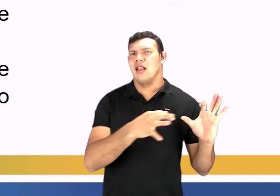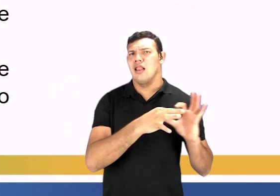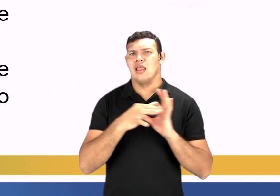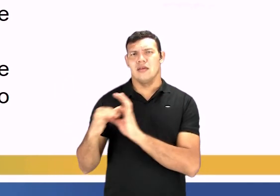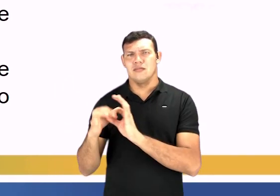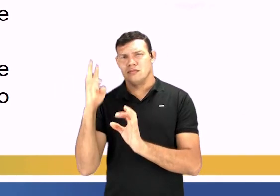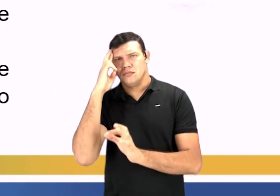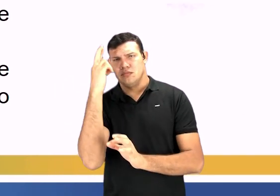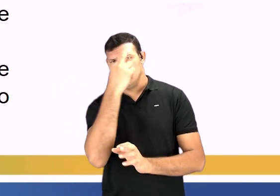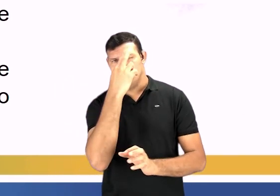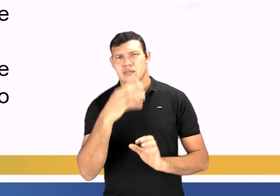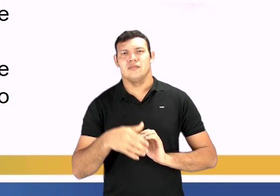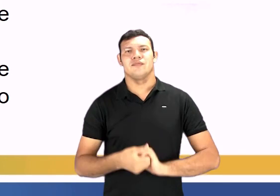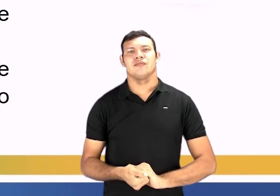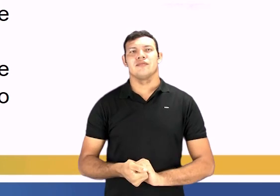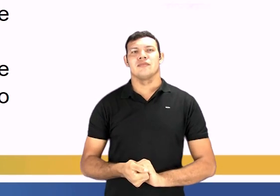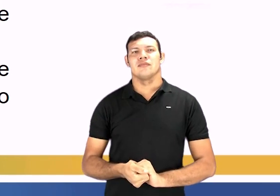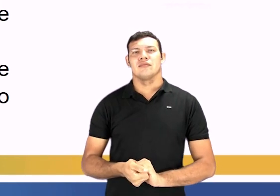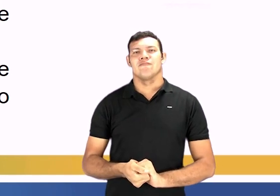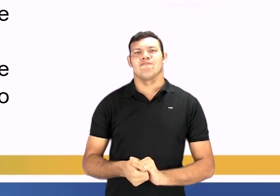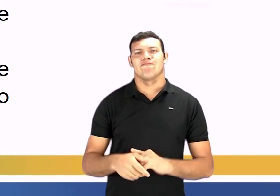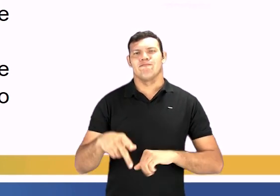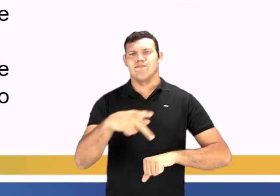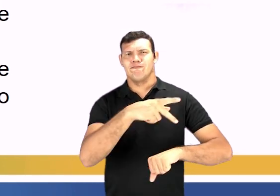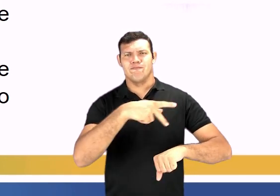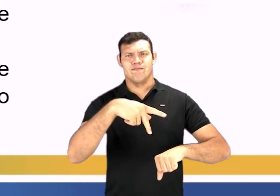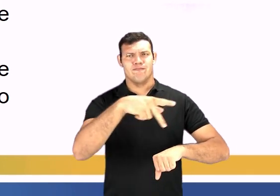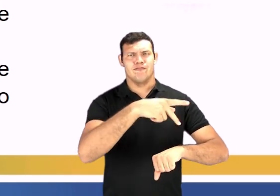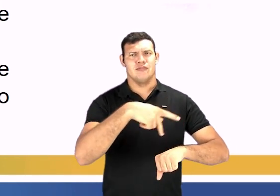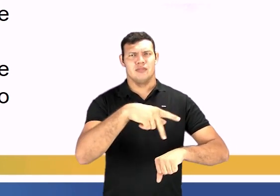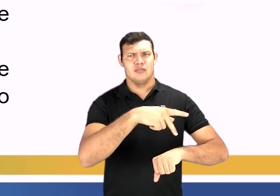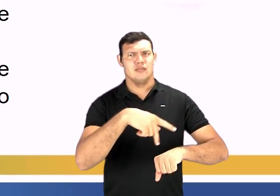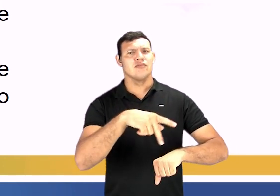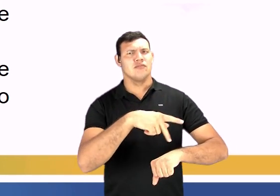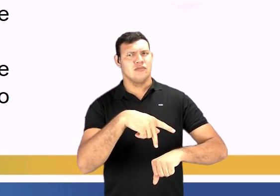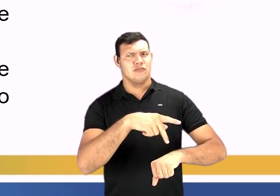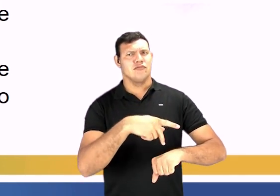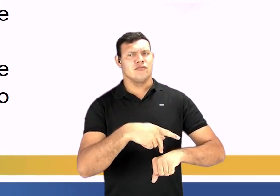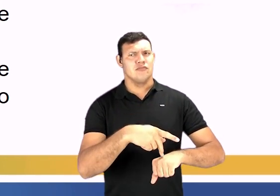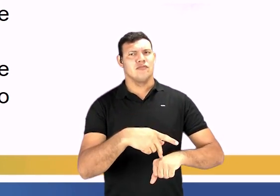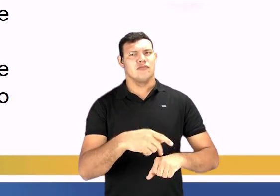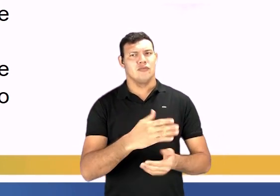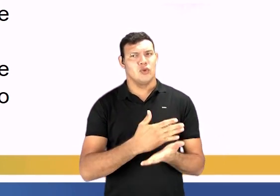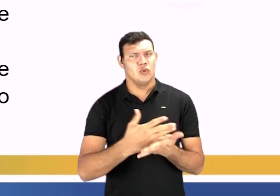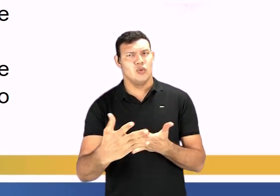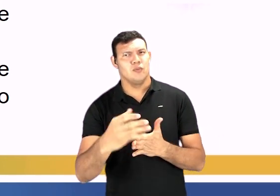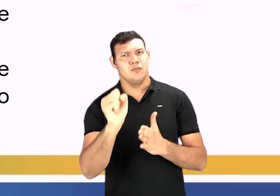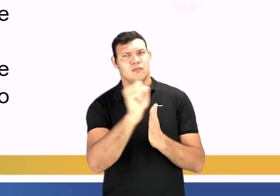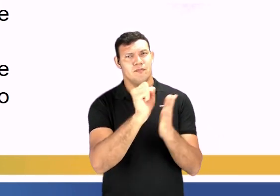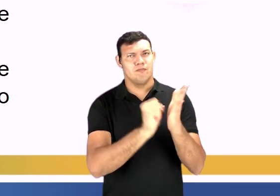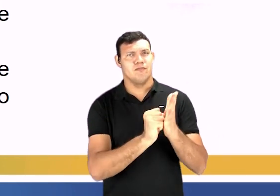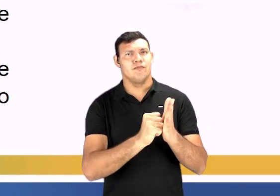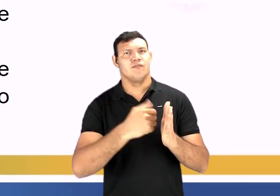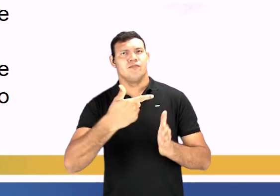contextualizar rapidamente que o país vivia no início do século XX, era de crescimento e progresso, industrialização,